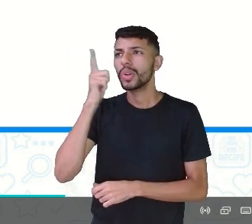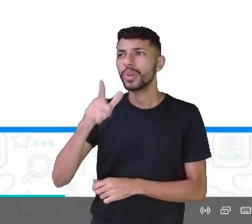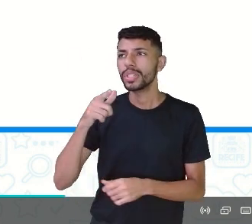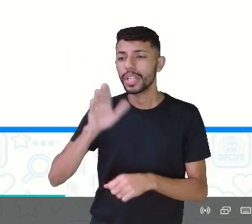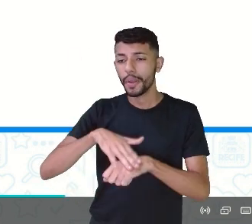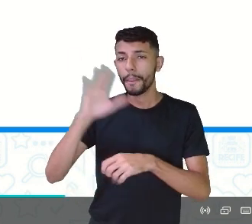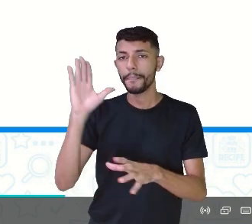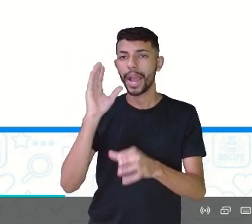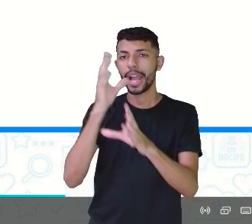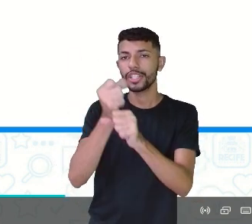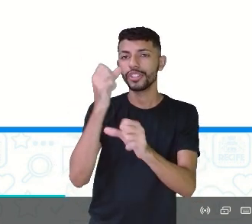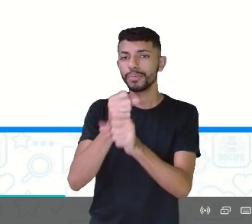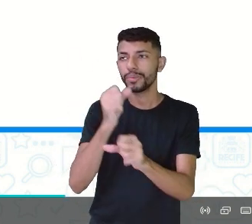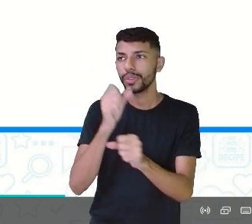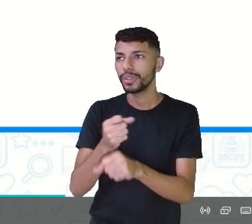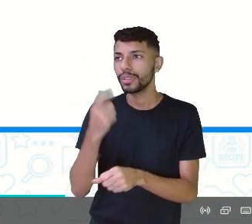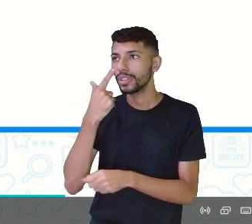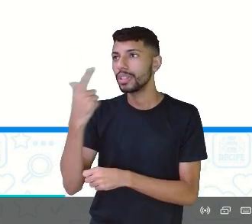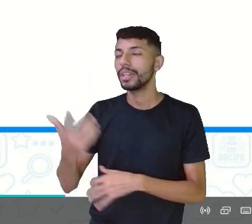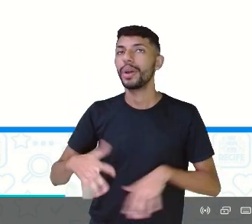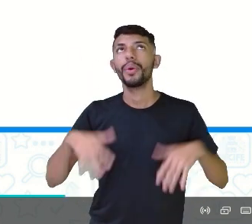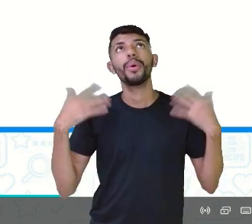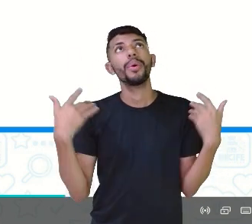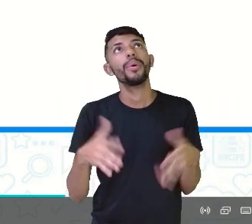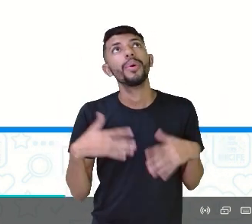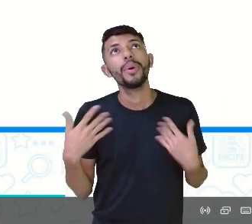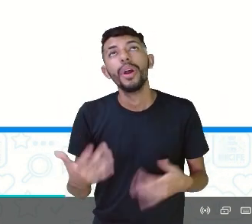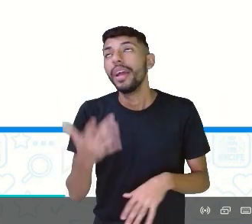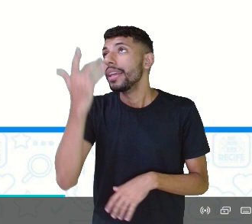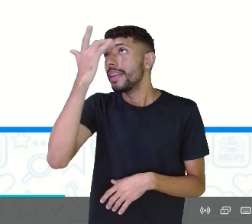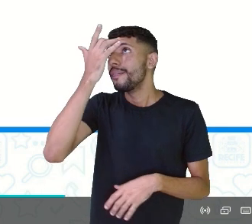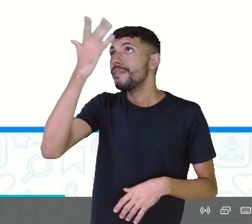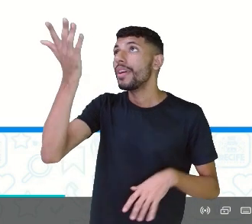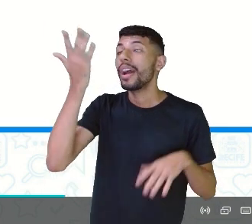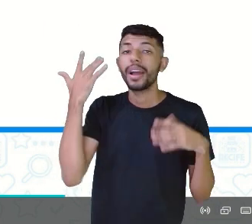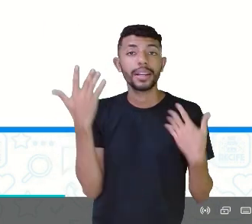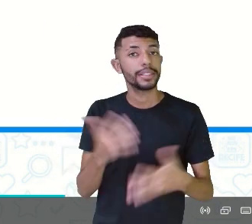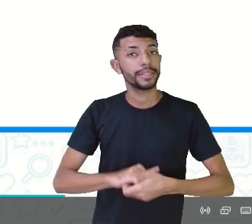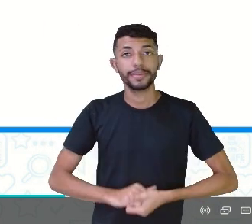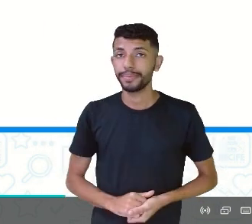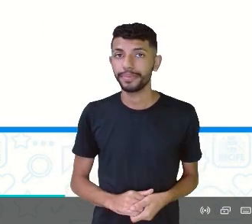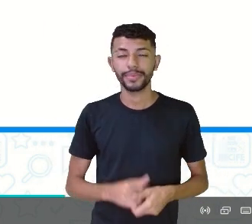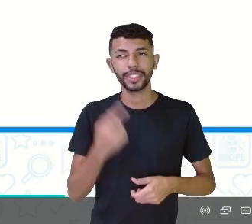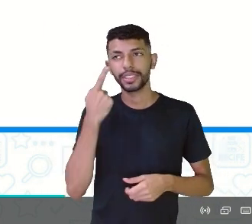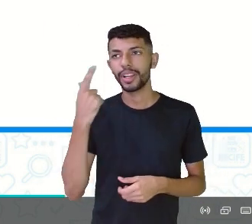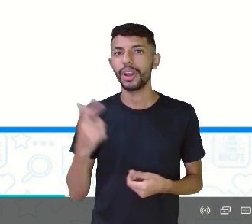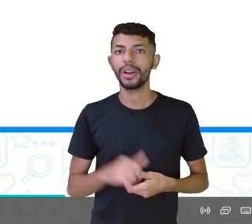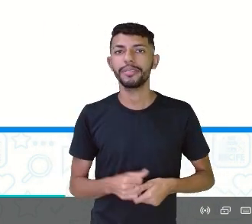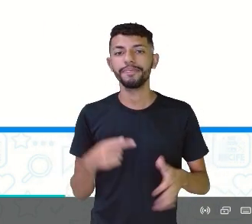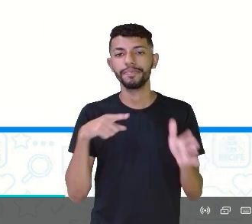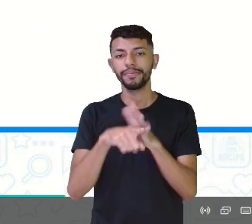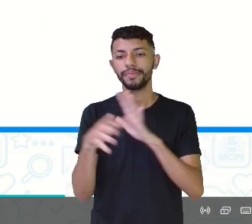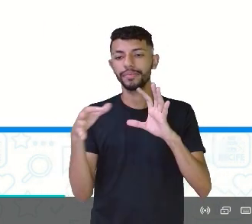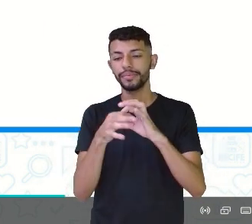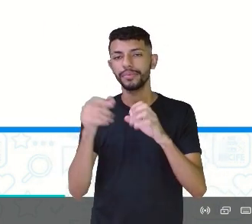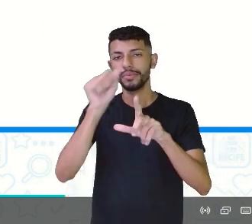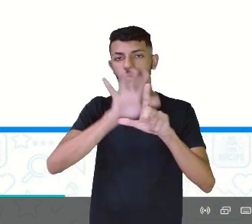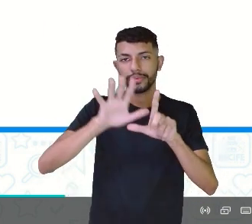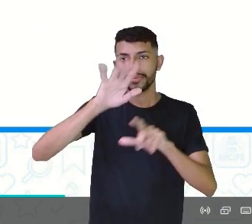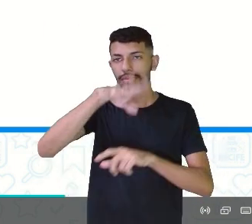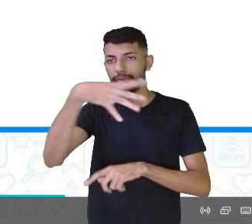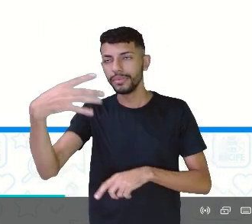marcou mais pontos? Meu Deus do céu, que coisa fácil. Pergunta envolvendo tabela e gráfico.